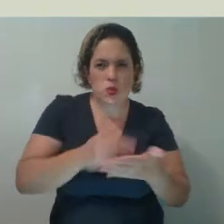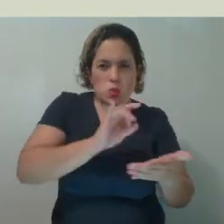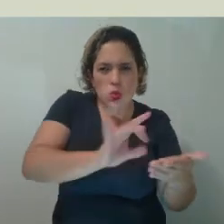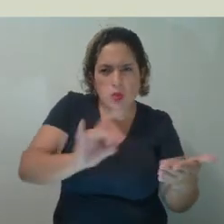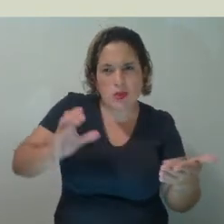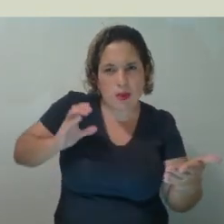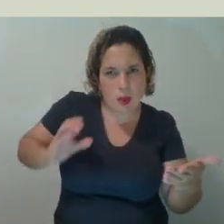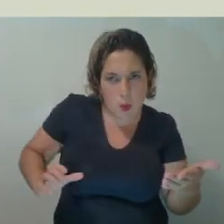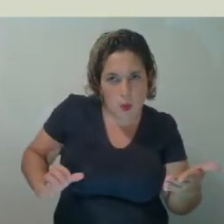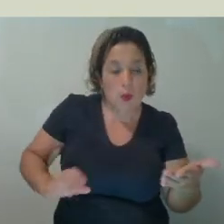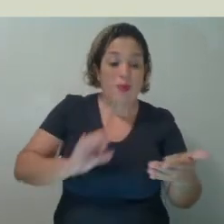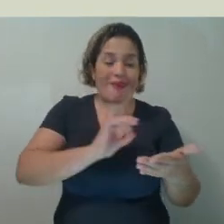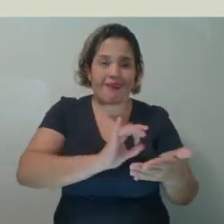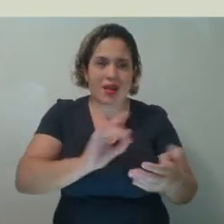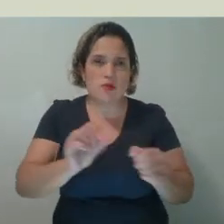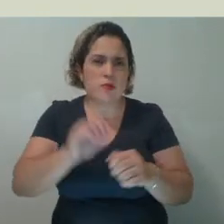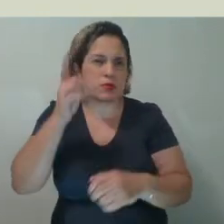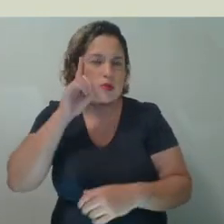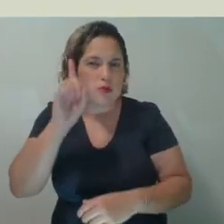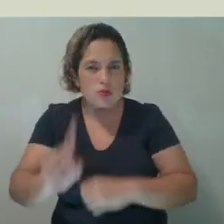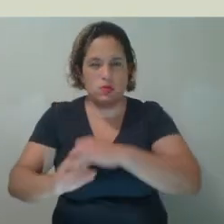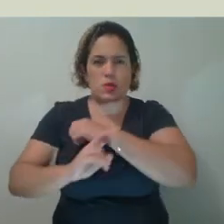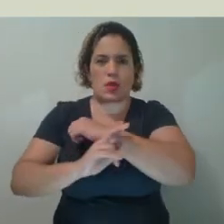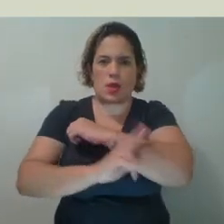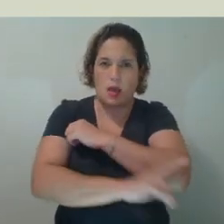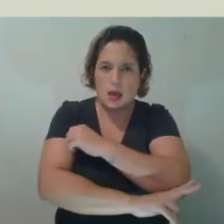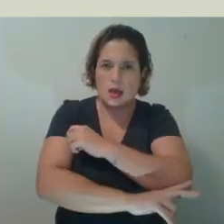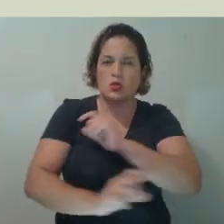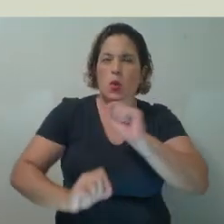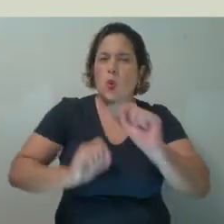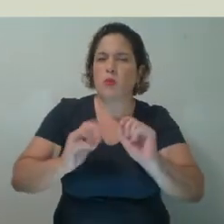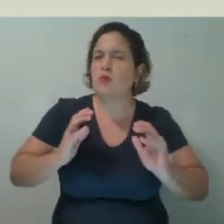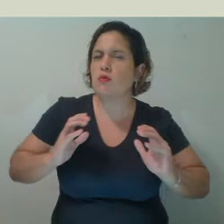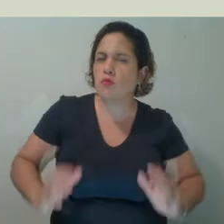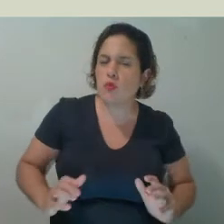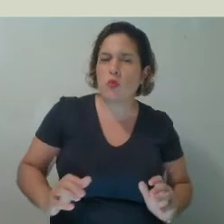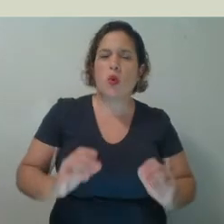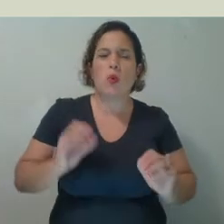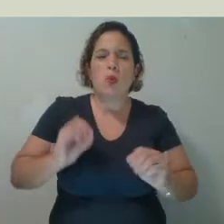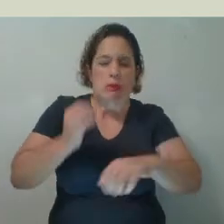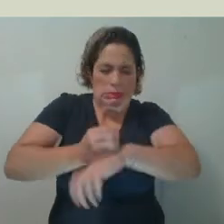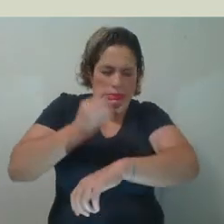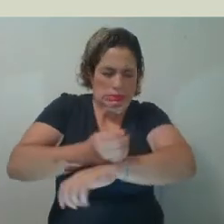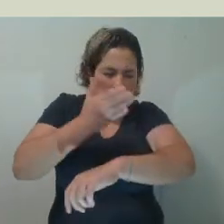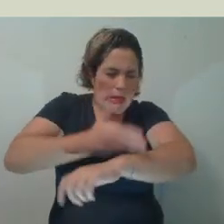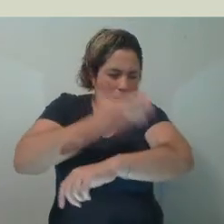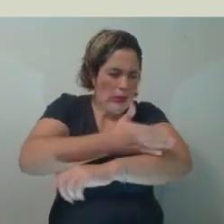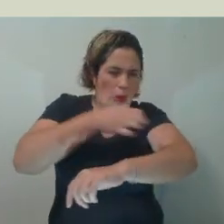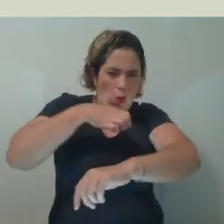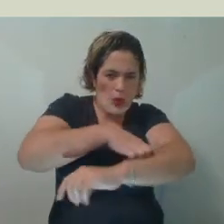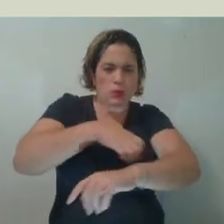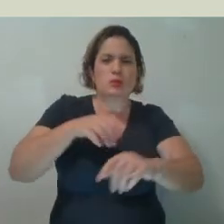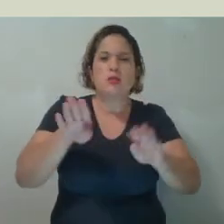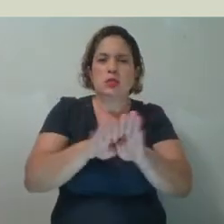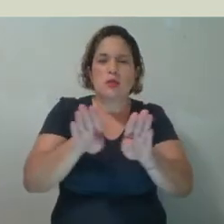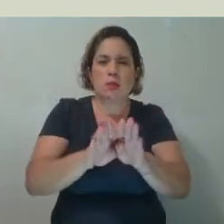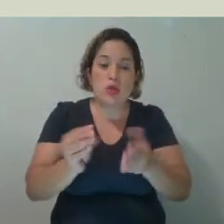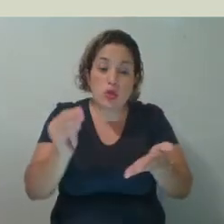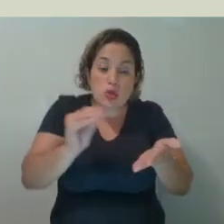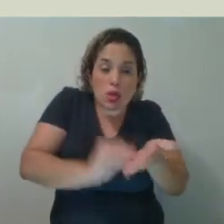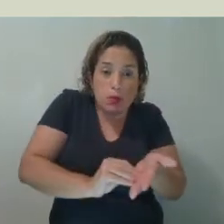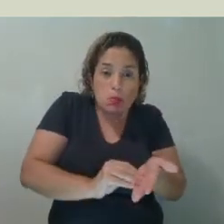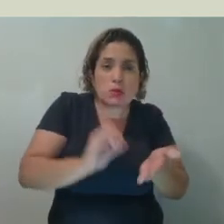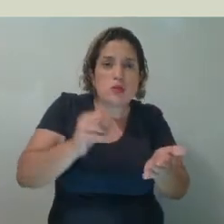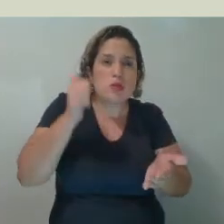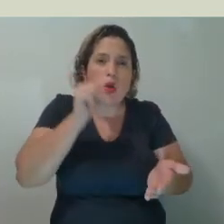cada um dos eventos foi registrada a data, a raça, a condição da carcaça e os ferimentos. Quando possível, também era identificado e